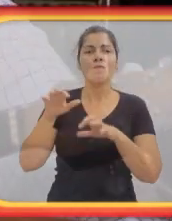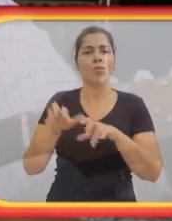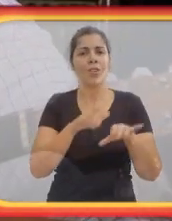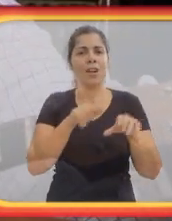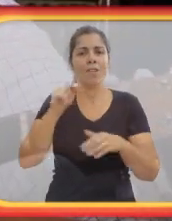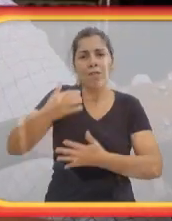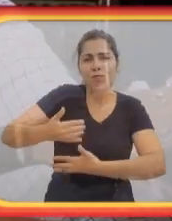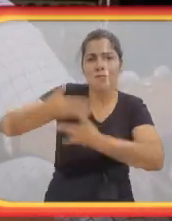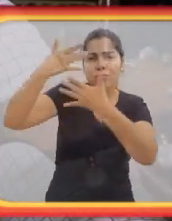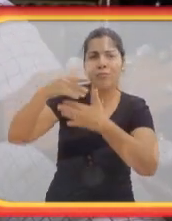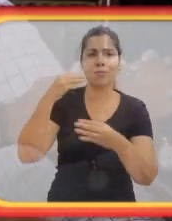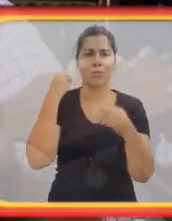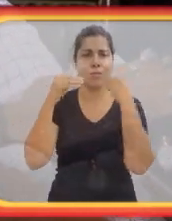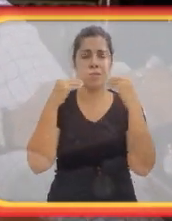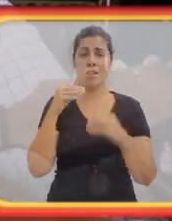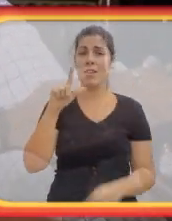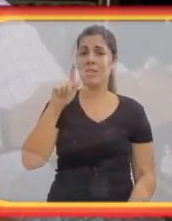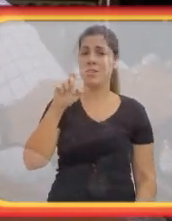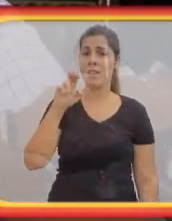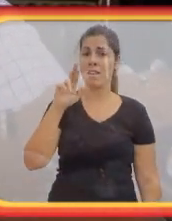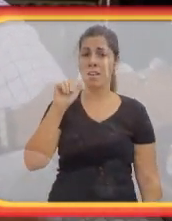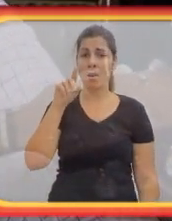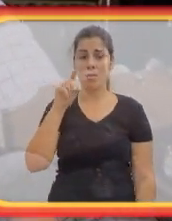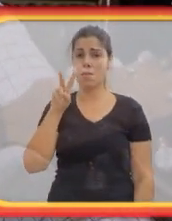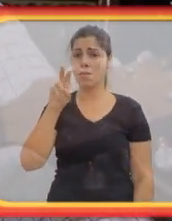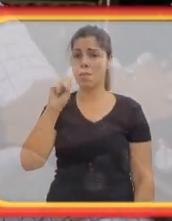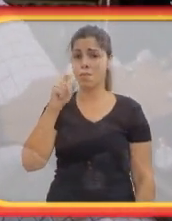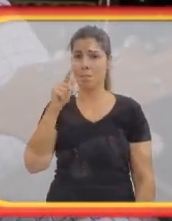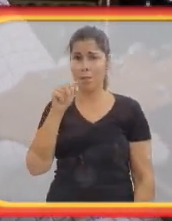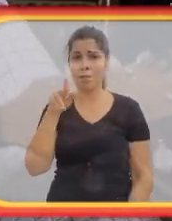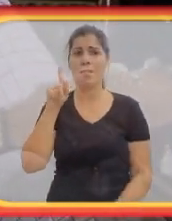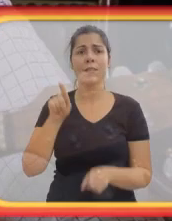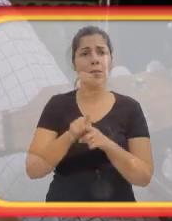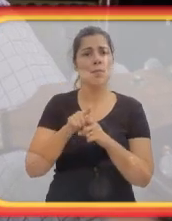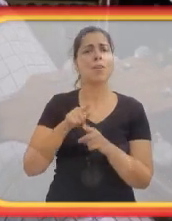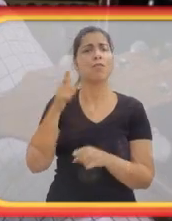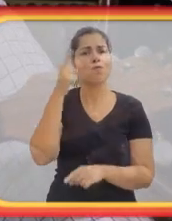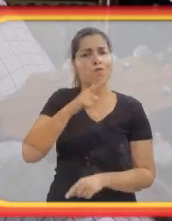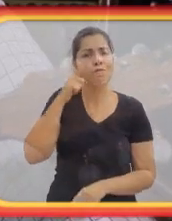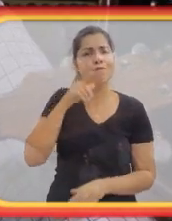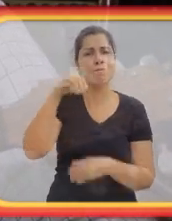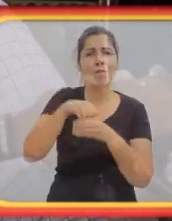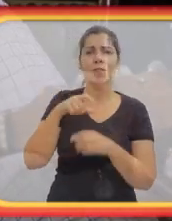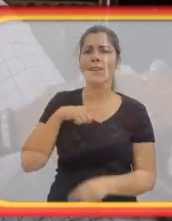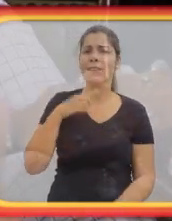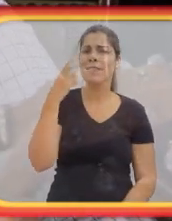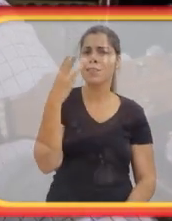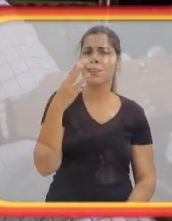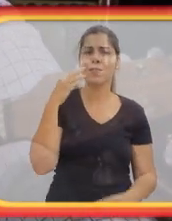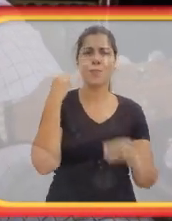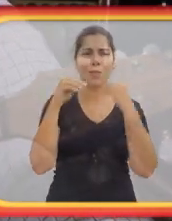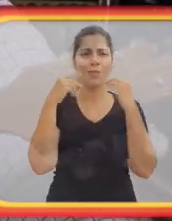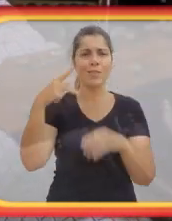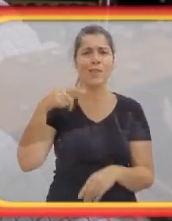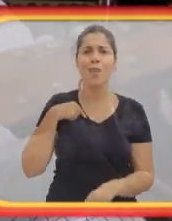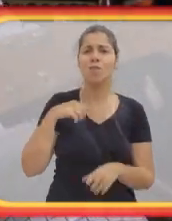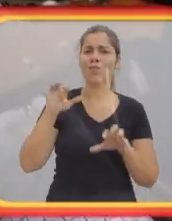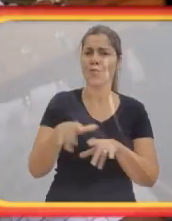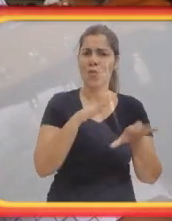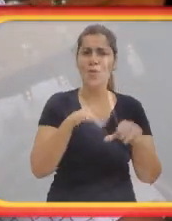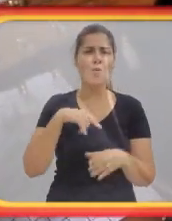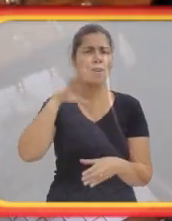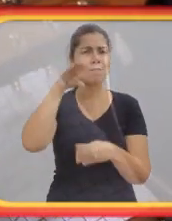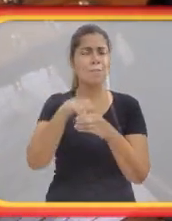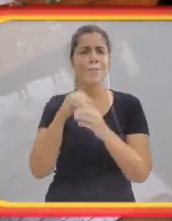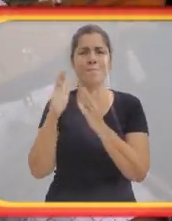de instrumental. Eu fui aproveitado pelos arranjadores, fiz trilhas de novela. Janete Claire era uma que adorava minhas músicas,